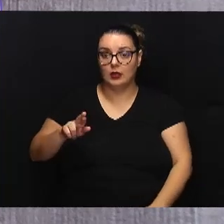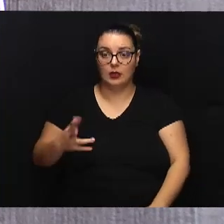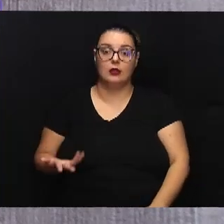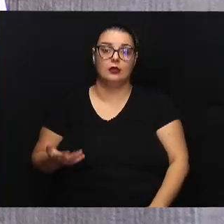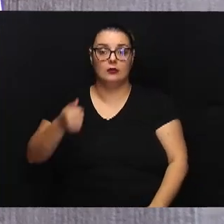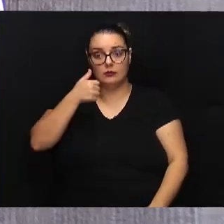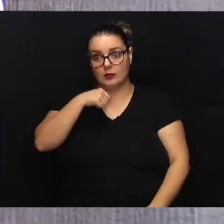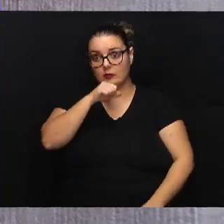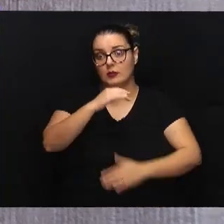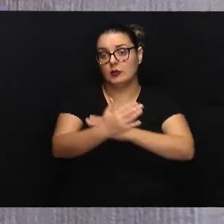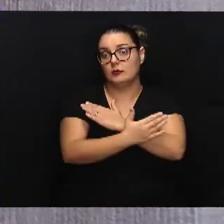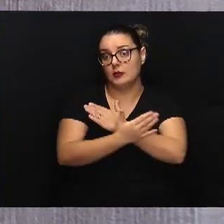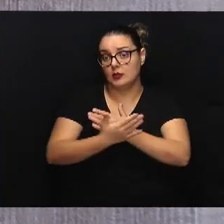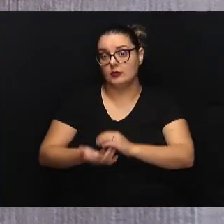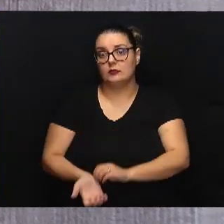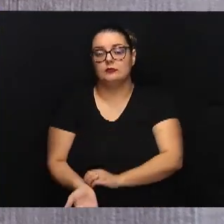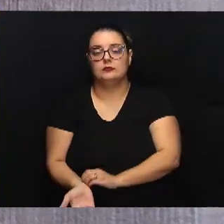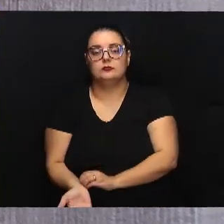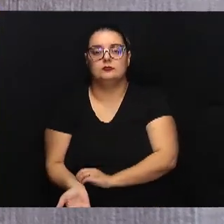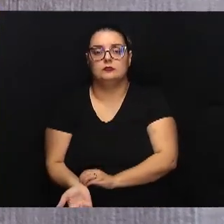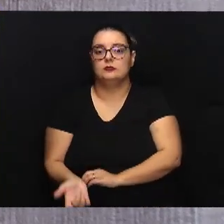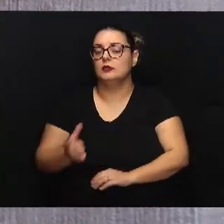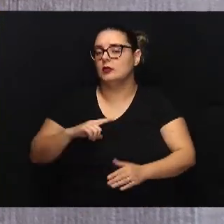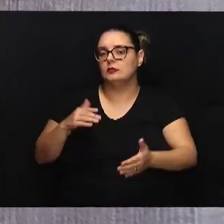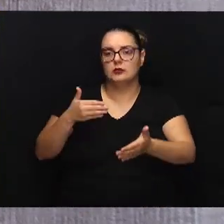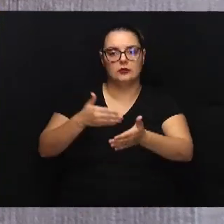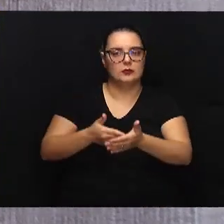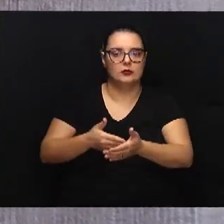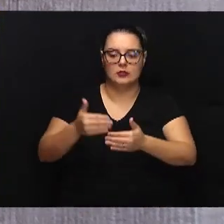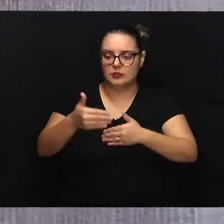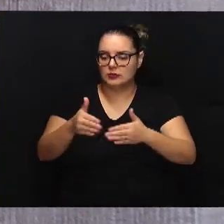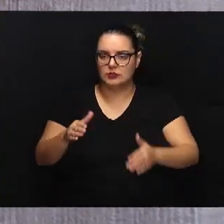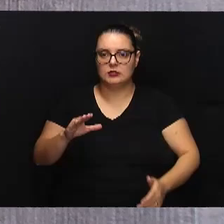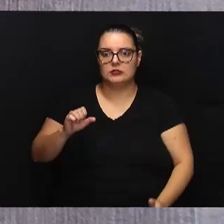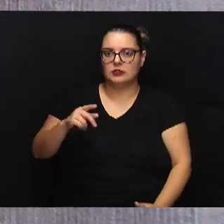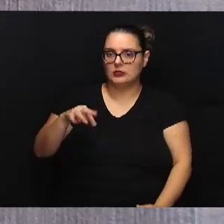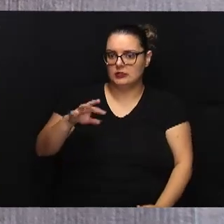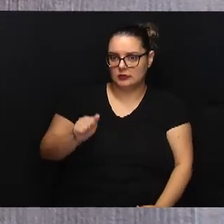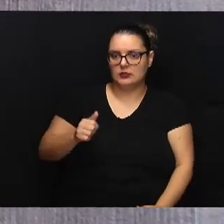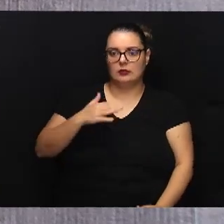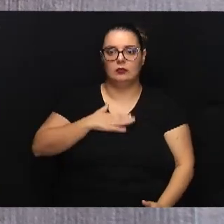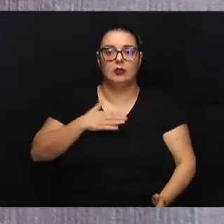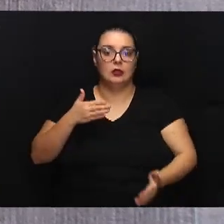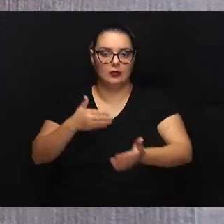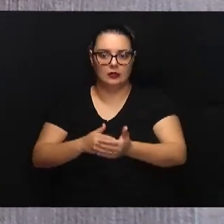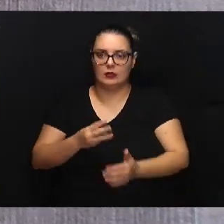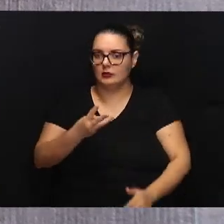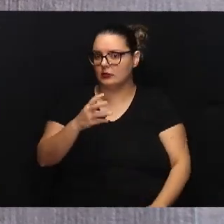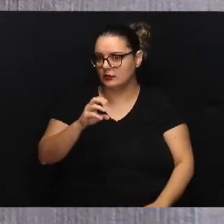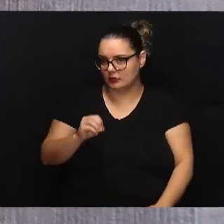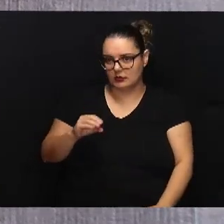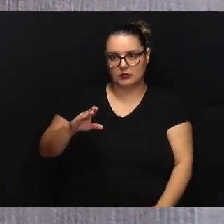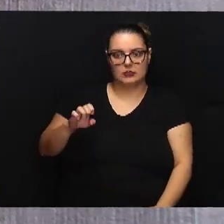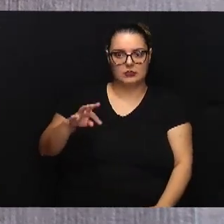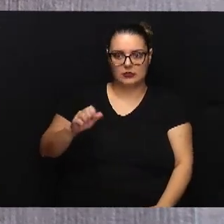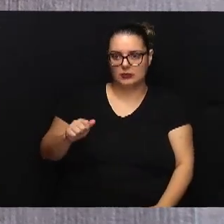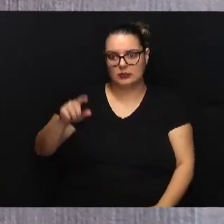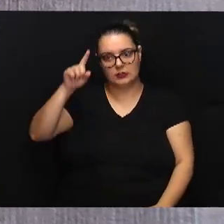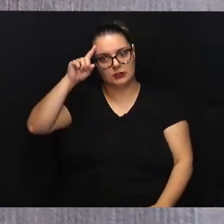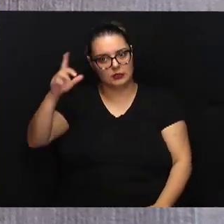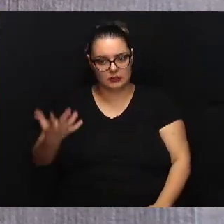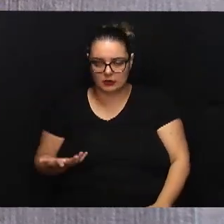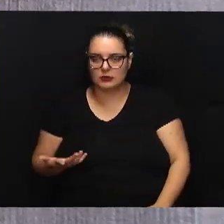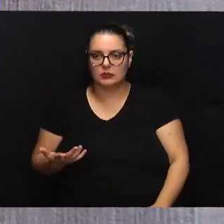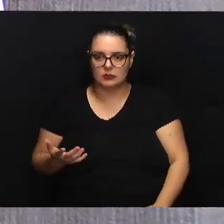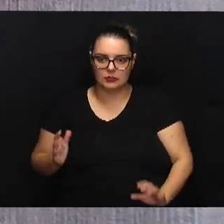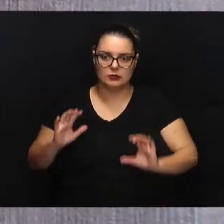Mas, assim, eu tenho um limite de cestas, né? Então, assim, o meu limite de cestas são 30 cestas em datas comemorativas, né? Mas, por